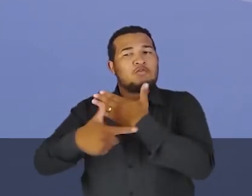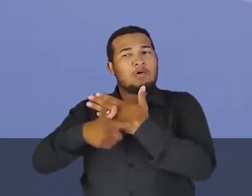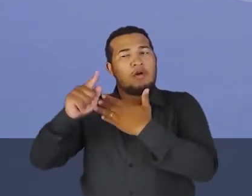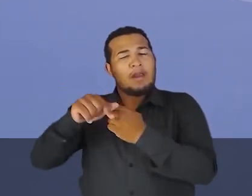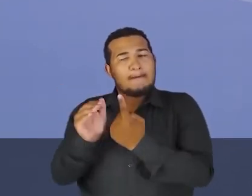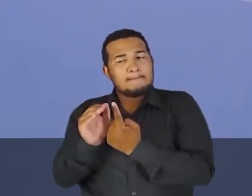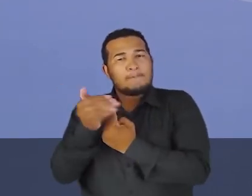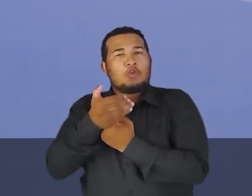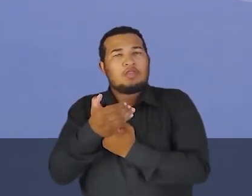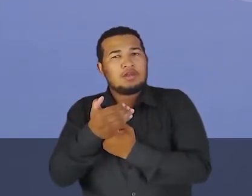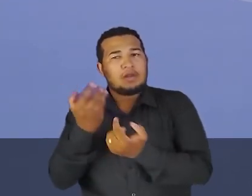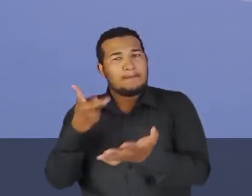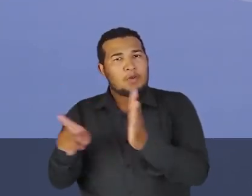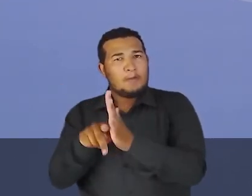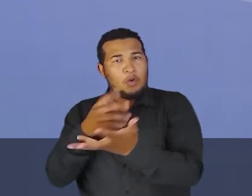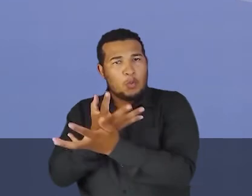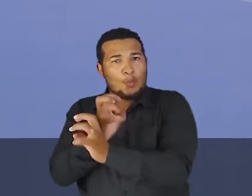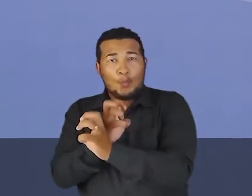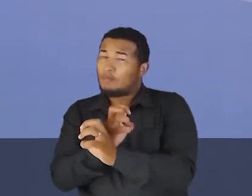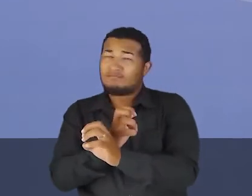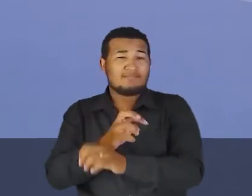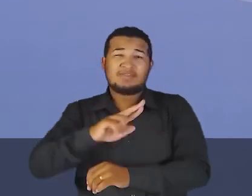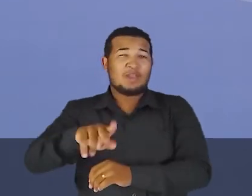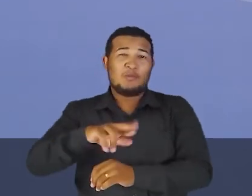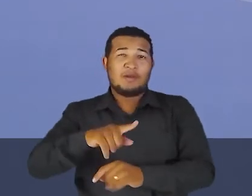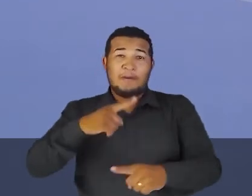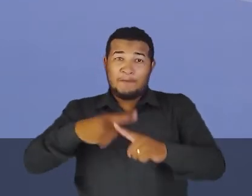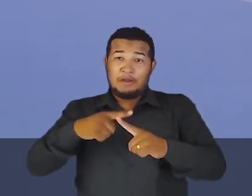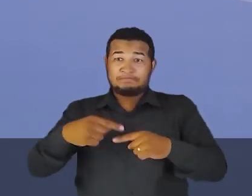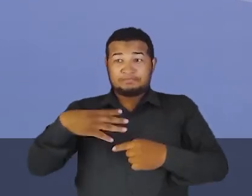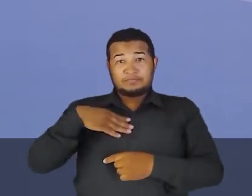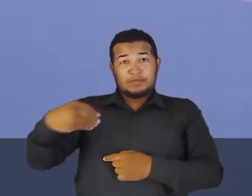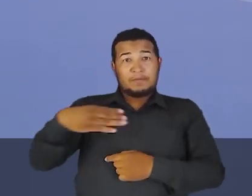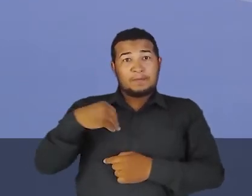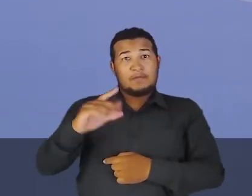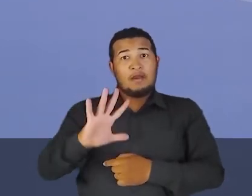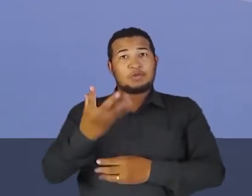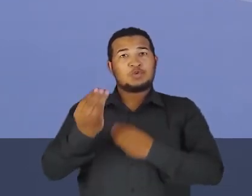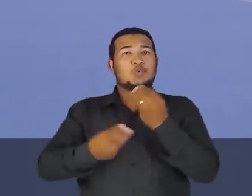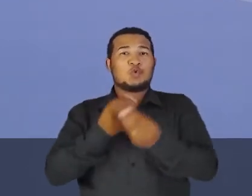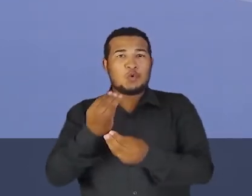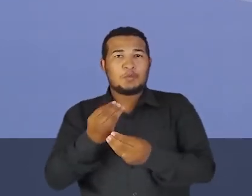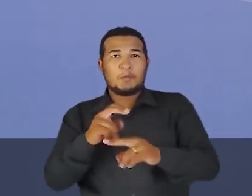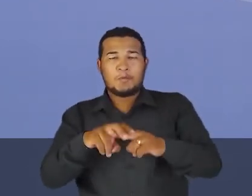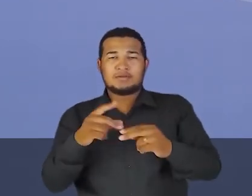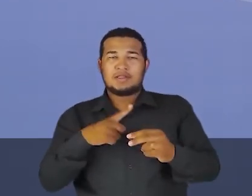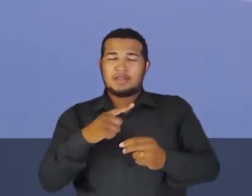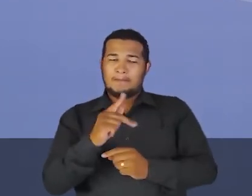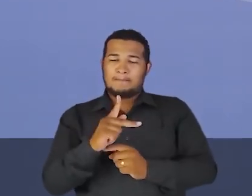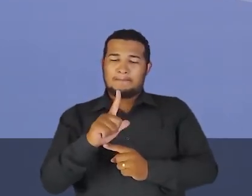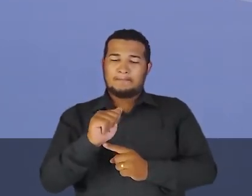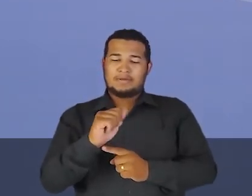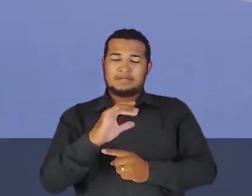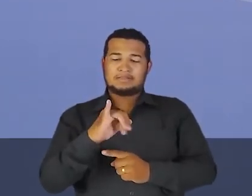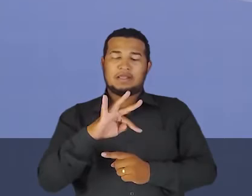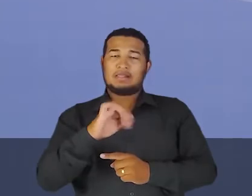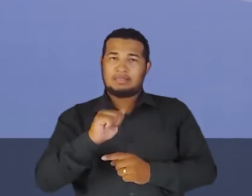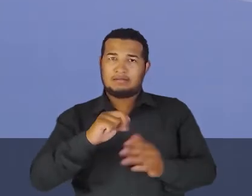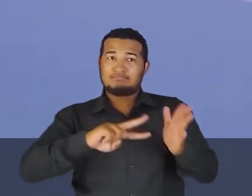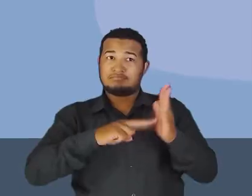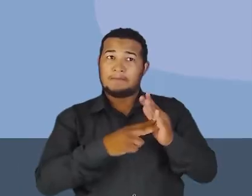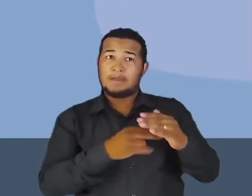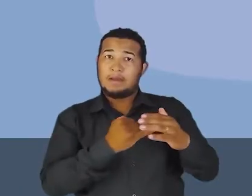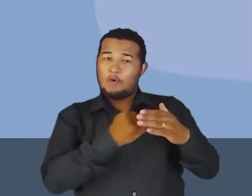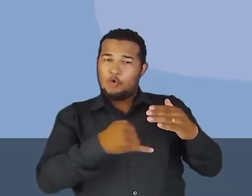contra a desidratação. Por quê, professor? Porque os mamíferos, a hidratação acontece através da placenta e cordão umbilical. Observe